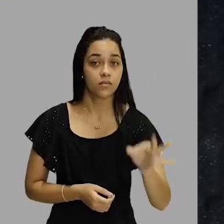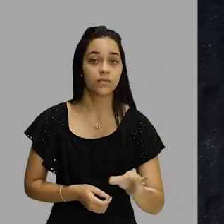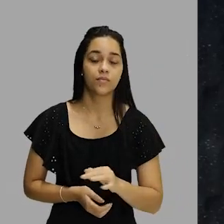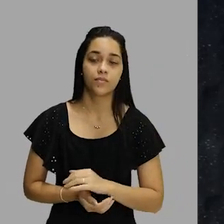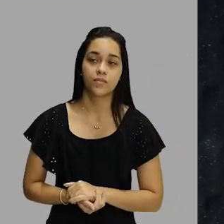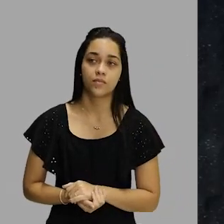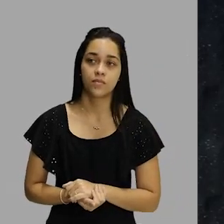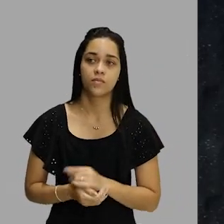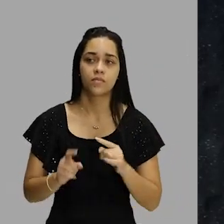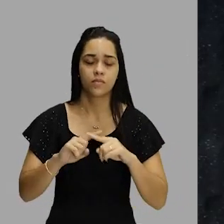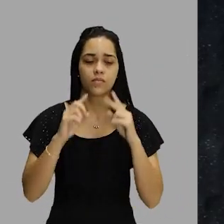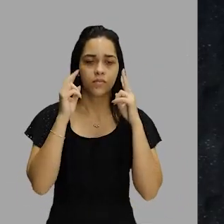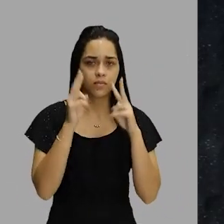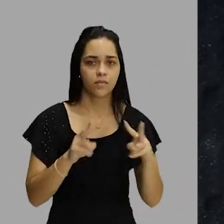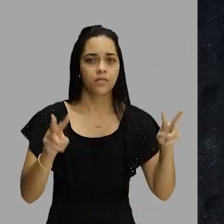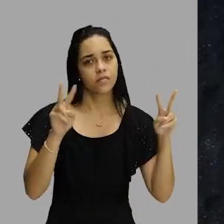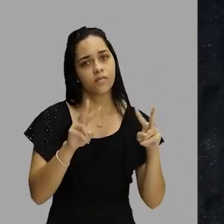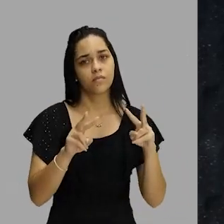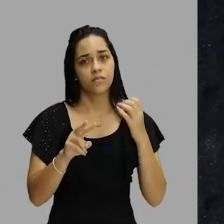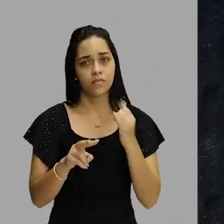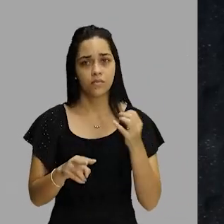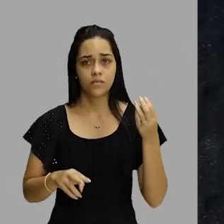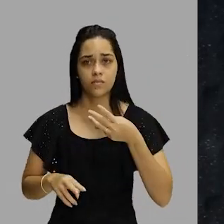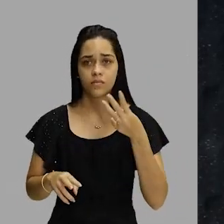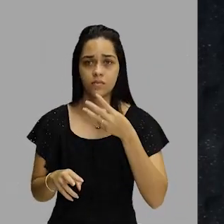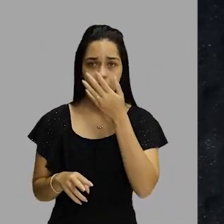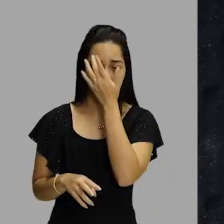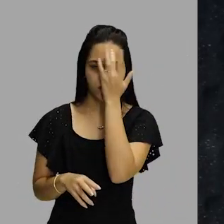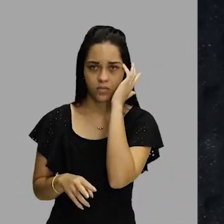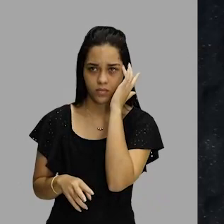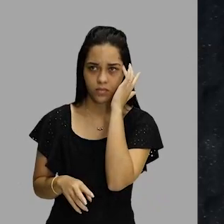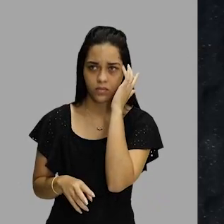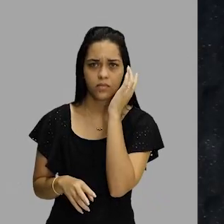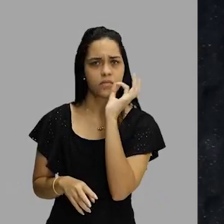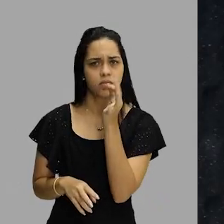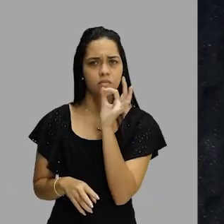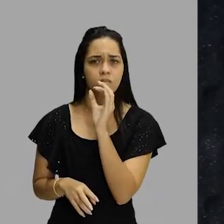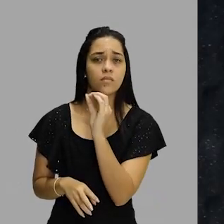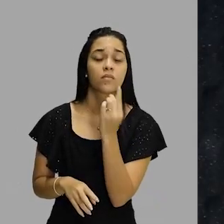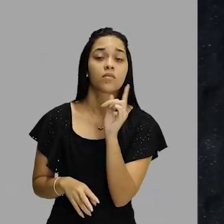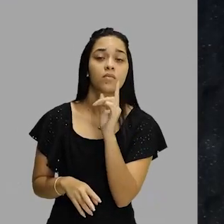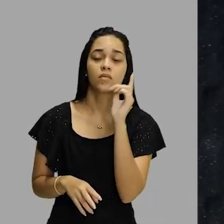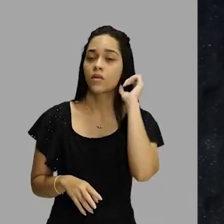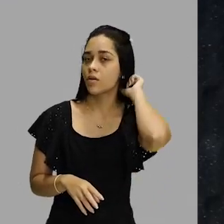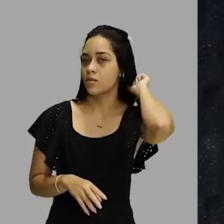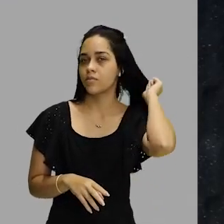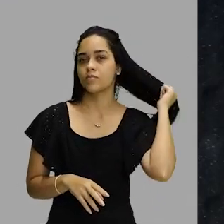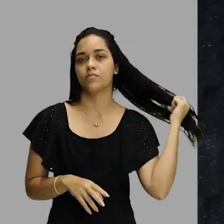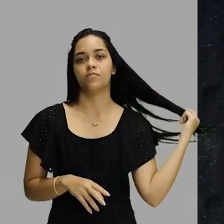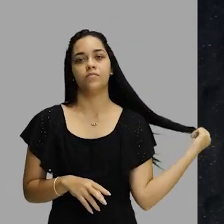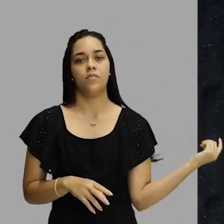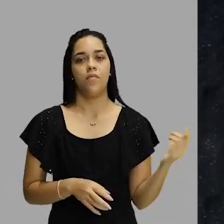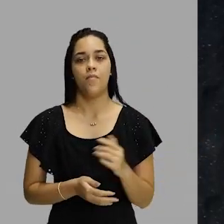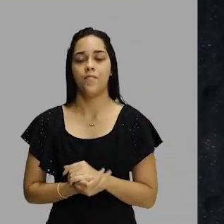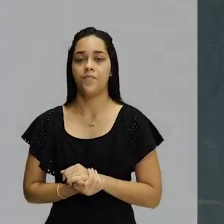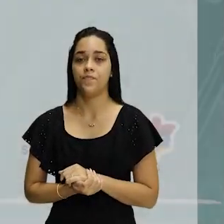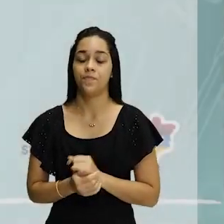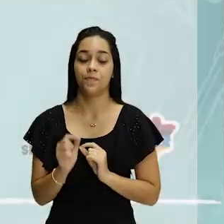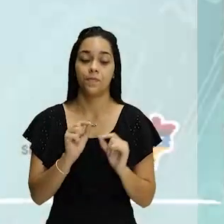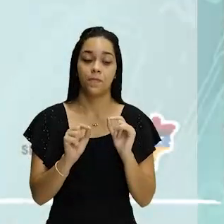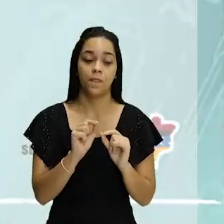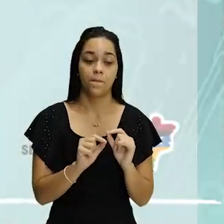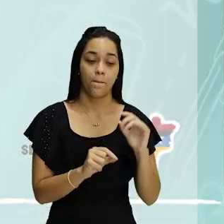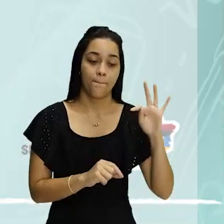correta. Mas vamos conferir realmente se a terceira pessoa estava correta ou não, né? Essa terceira diz que o